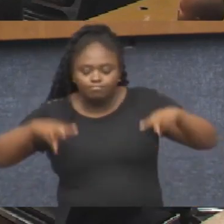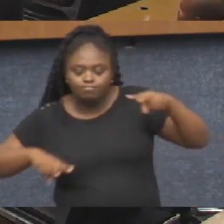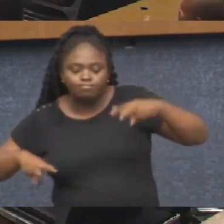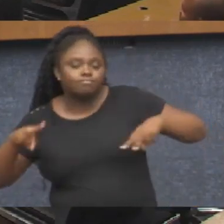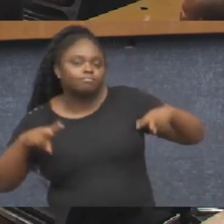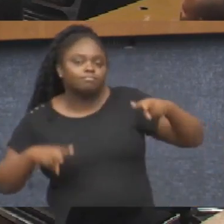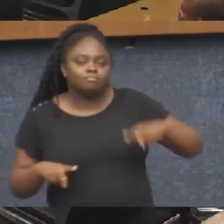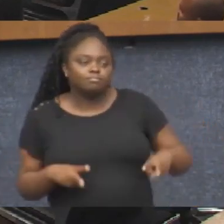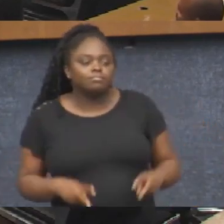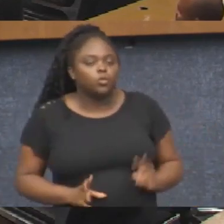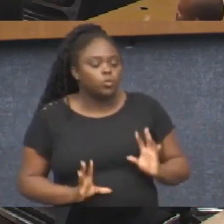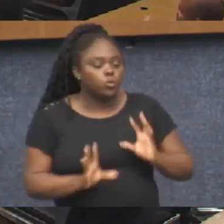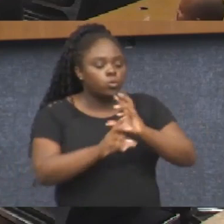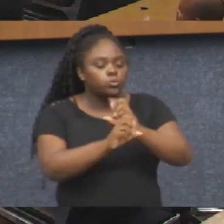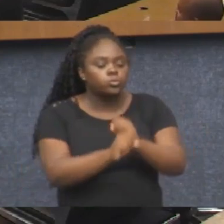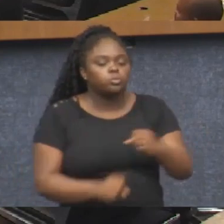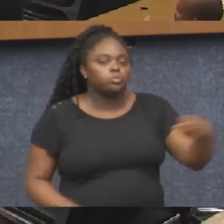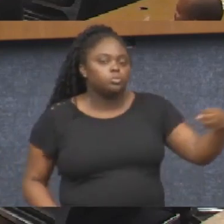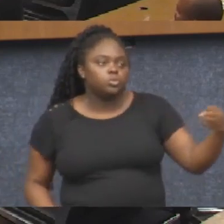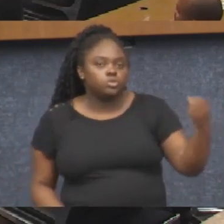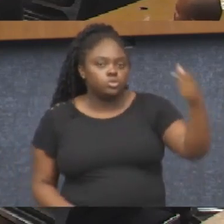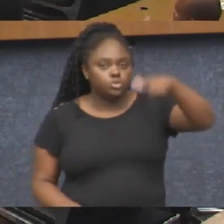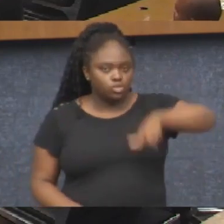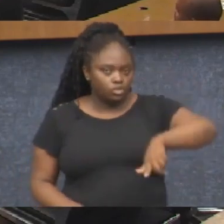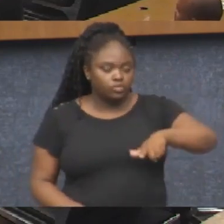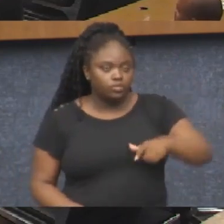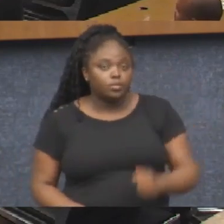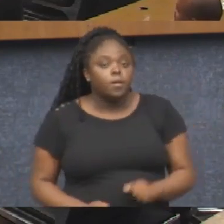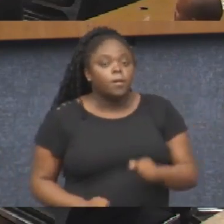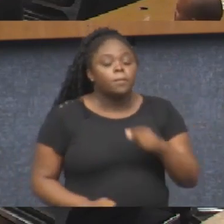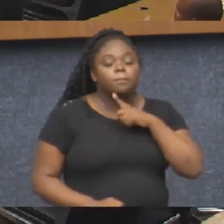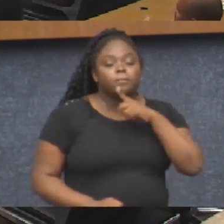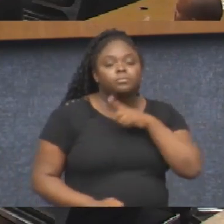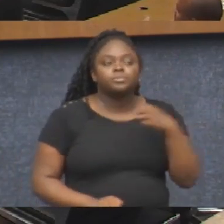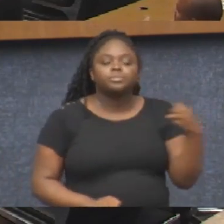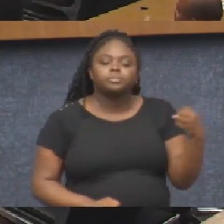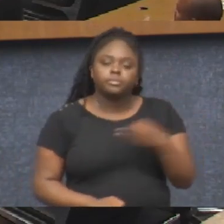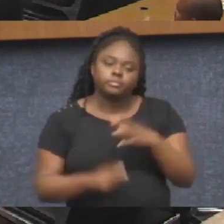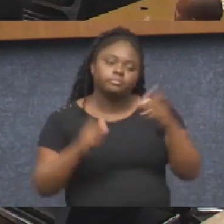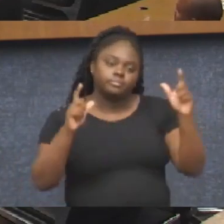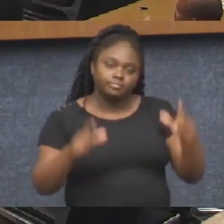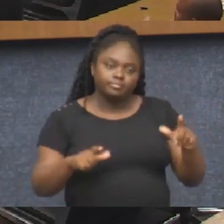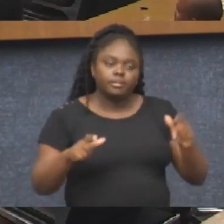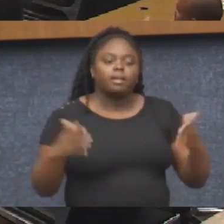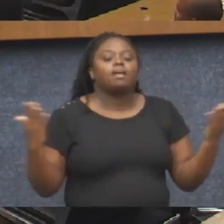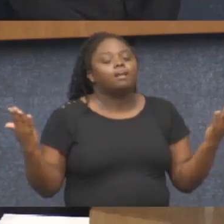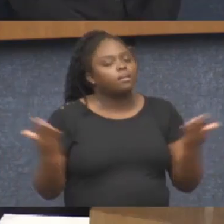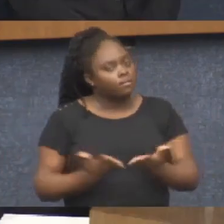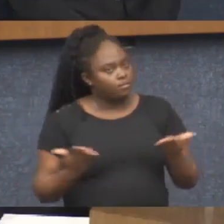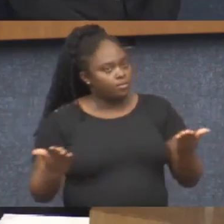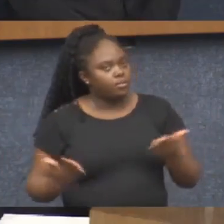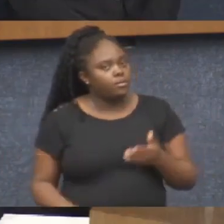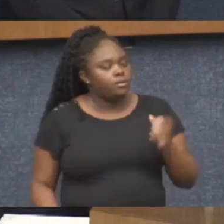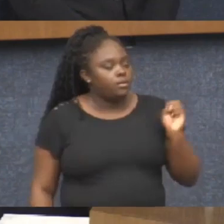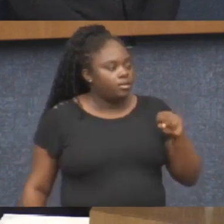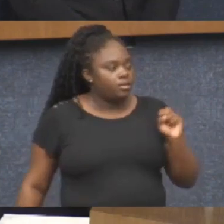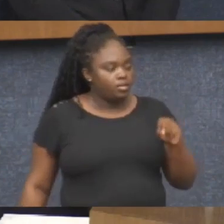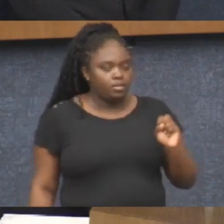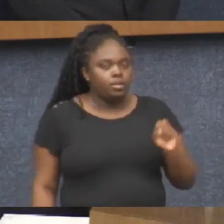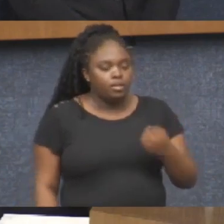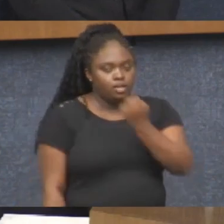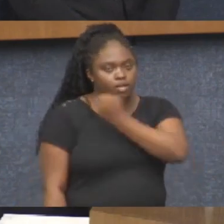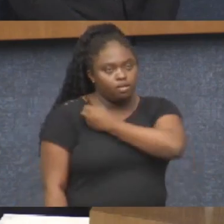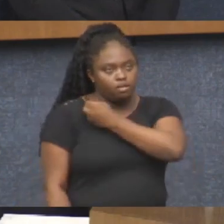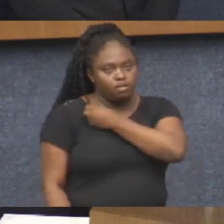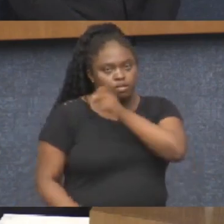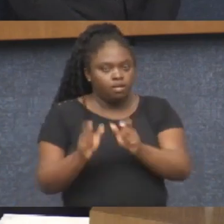a reterritorialização, aquilo que eu chamei, para desenhar, então, um novo território, agora sim, né? Com um